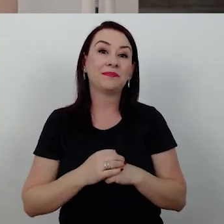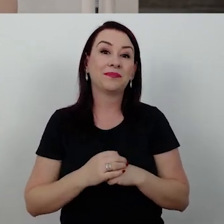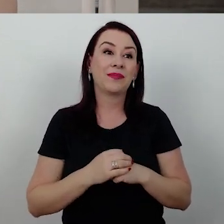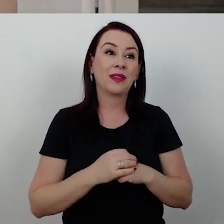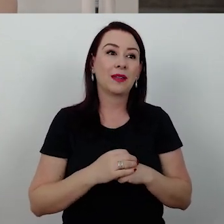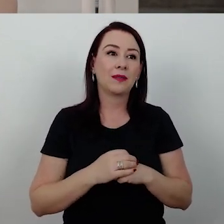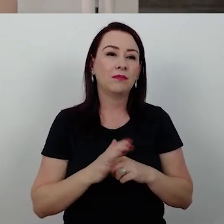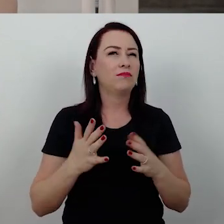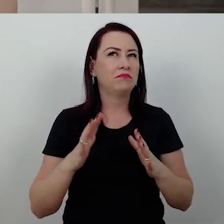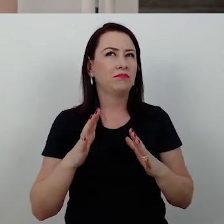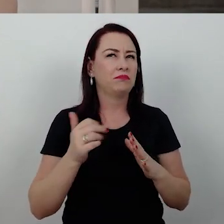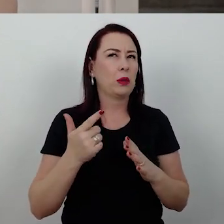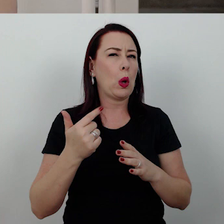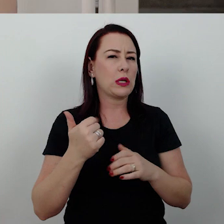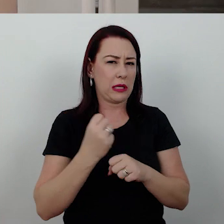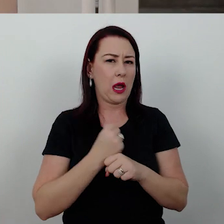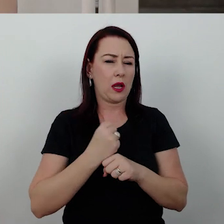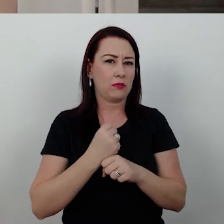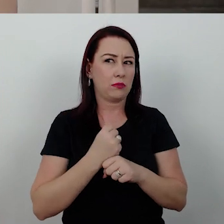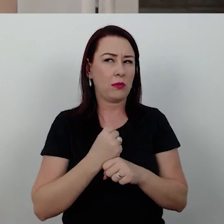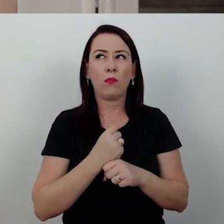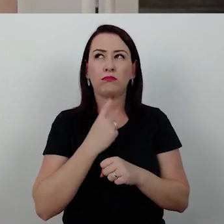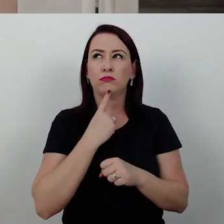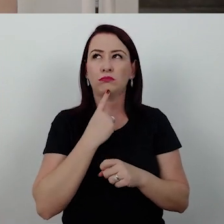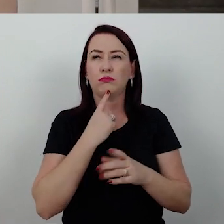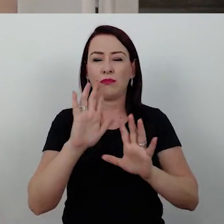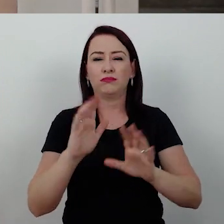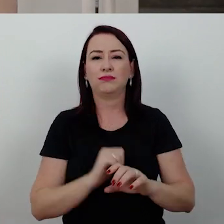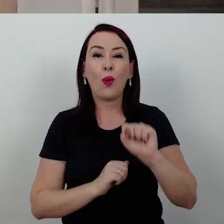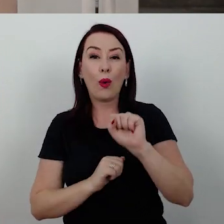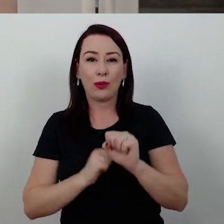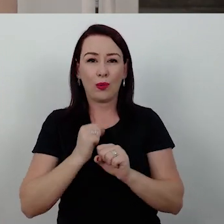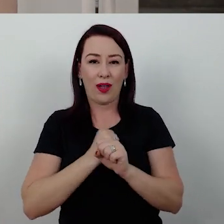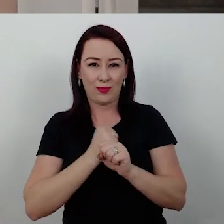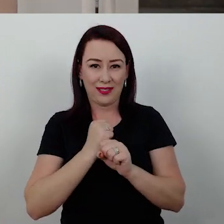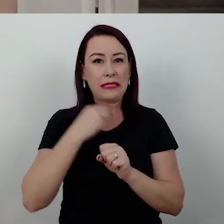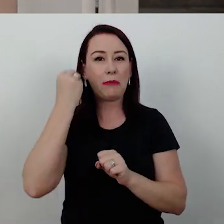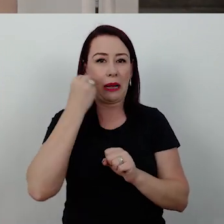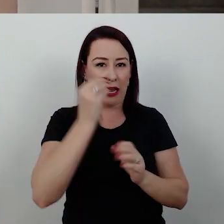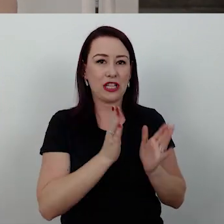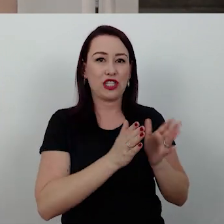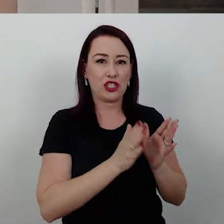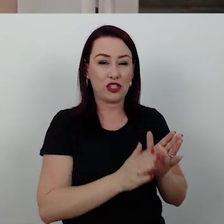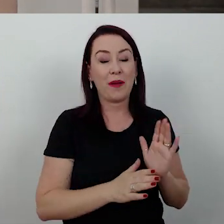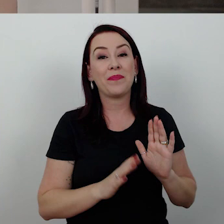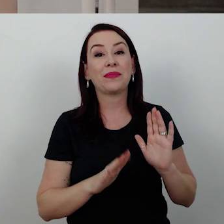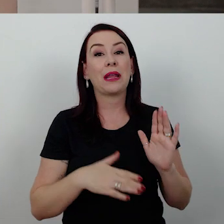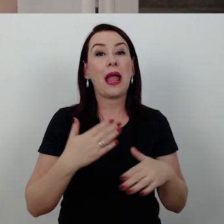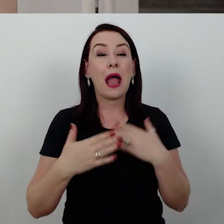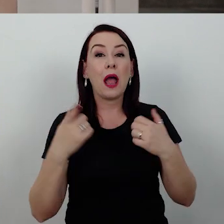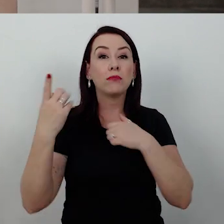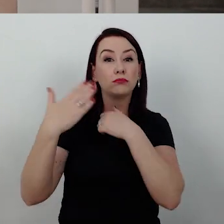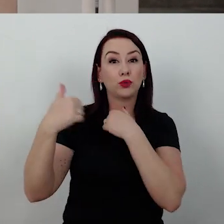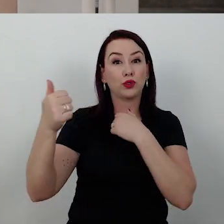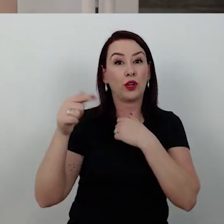cidade, não, menos, uns 12 anos, não, uns 8 anos de experiência de Film Commission em Santos, e aí Manevi me